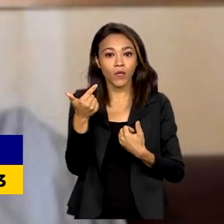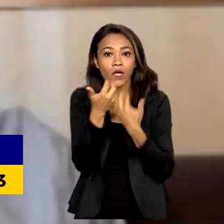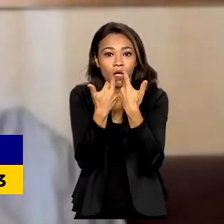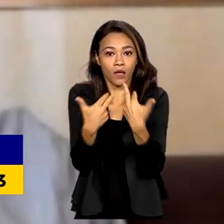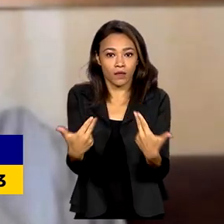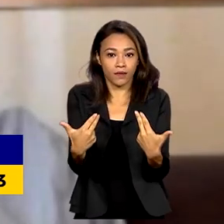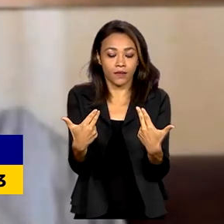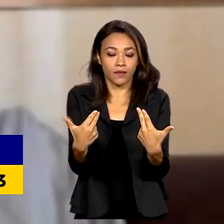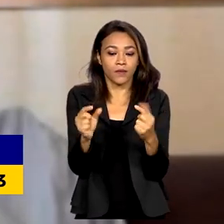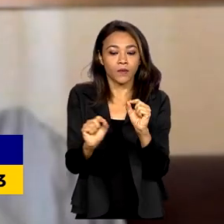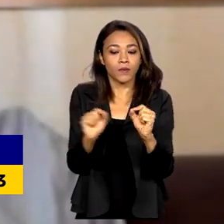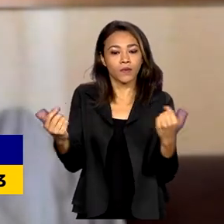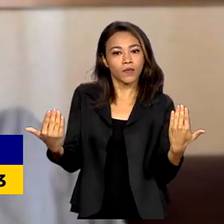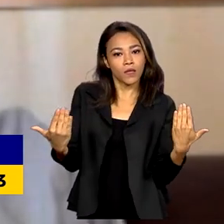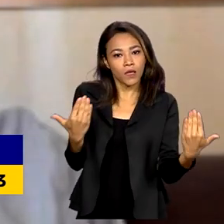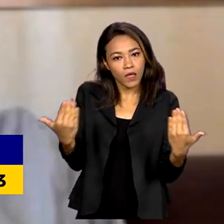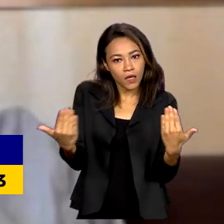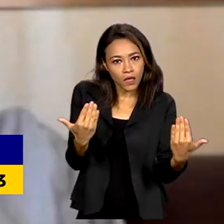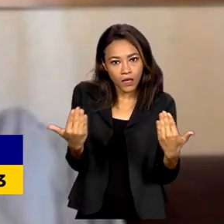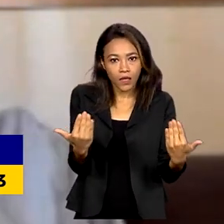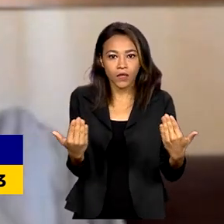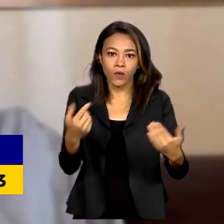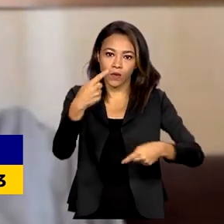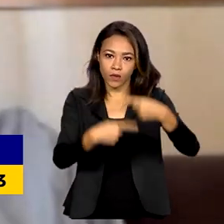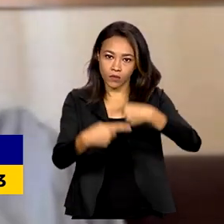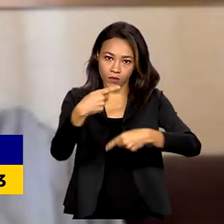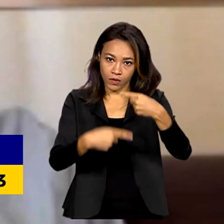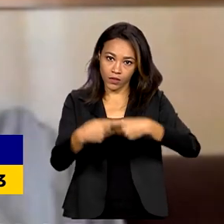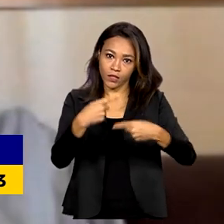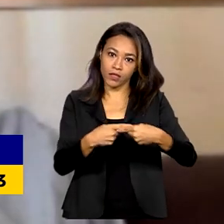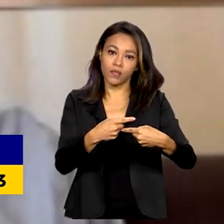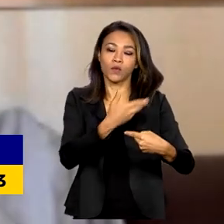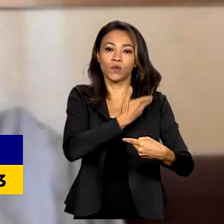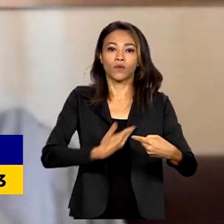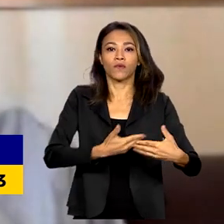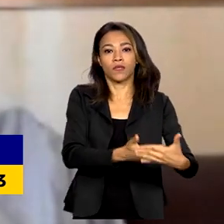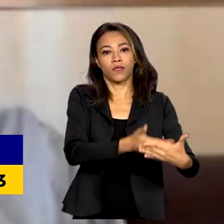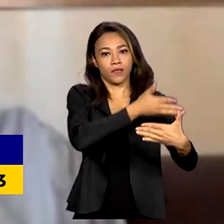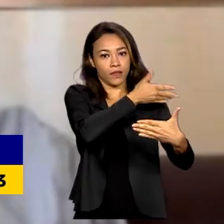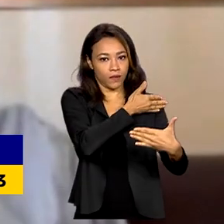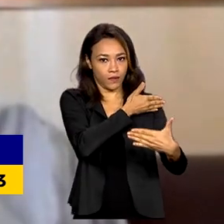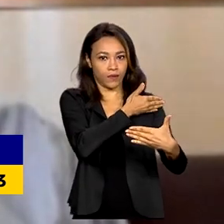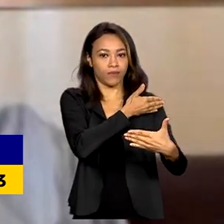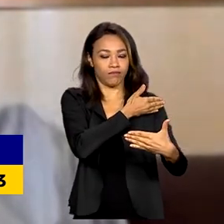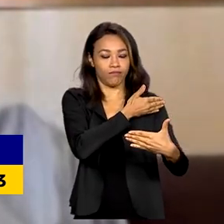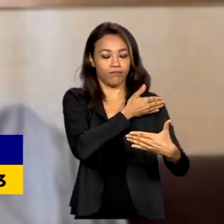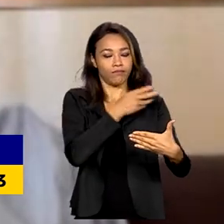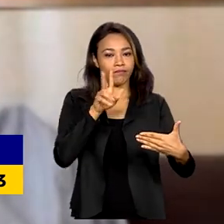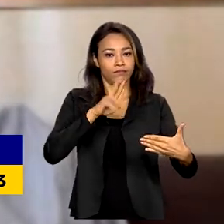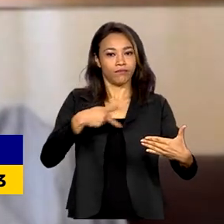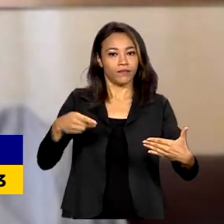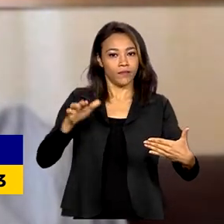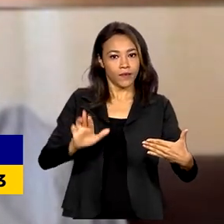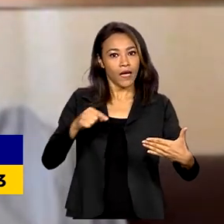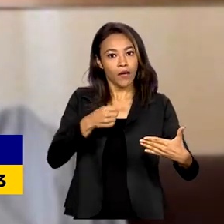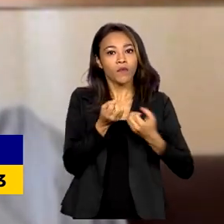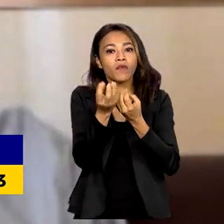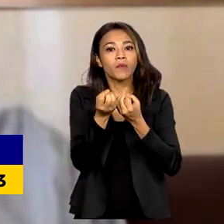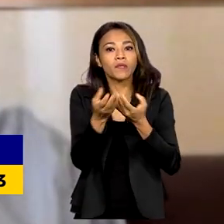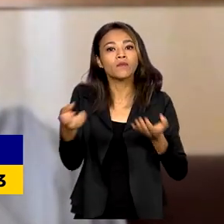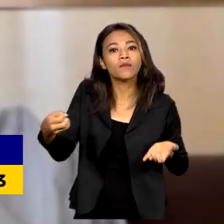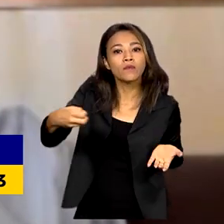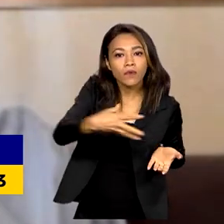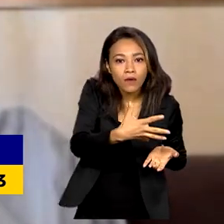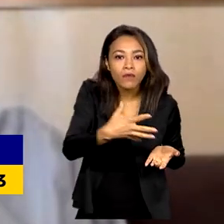externa atual comparada com as políticas externas dos governos anteriores do presidente Lula. Isso é um dado novo, que é a